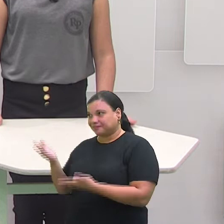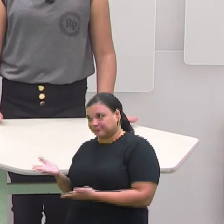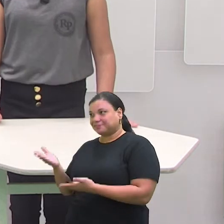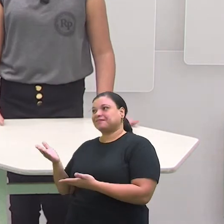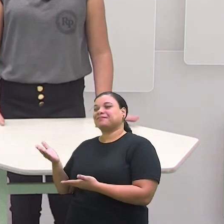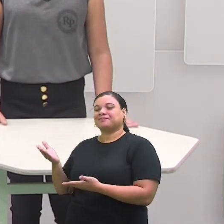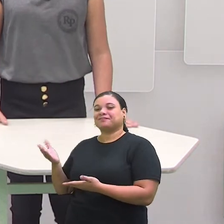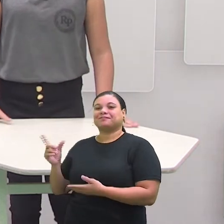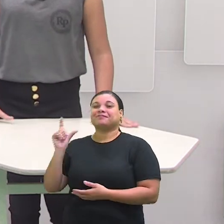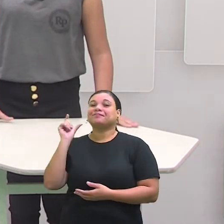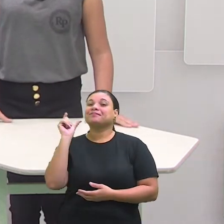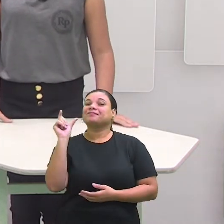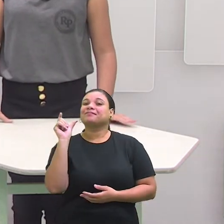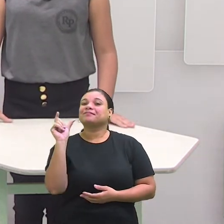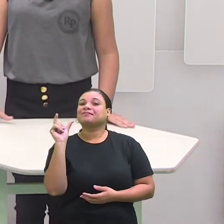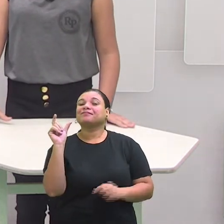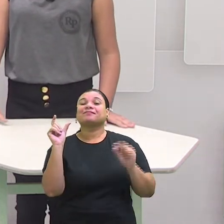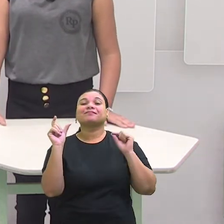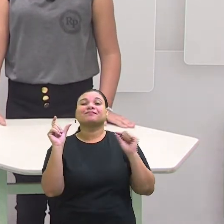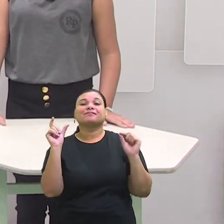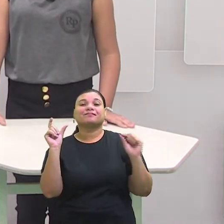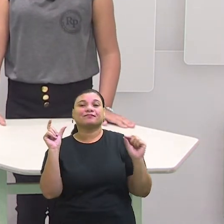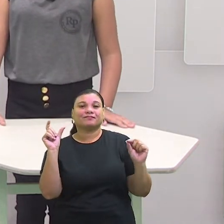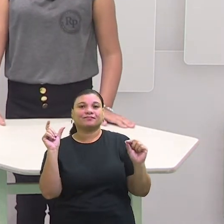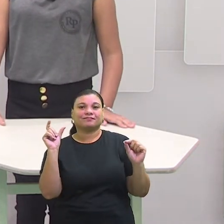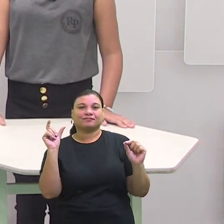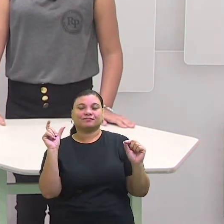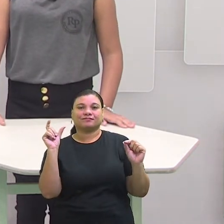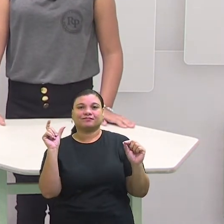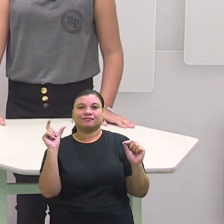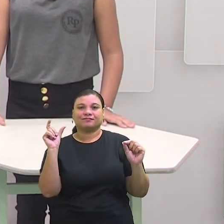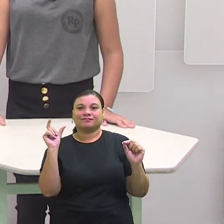Nicole, sua palavra é